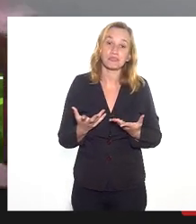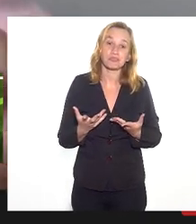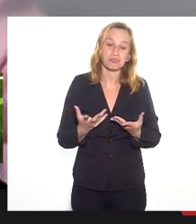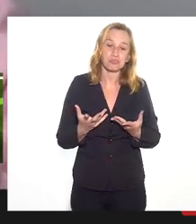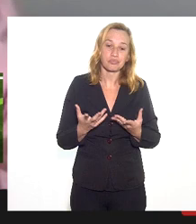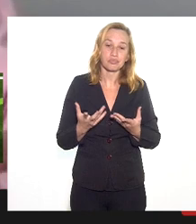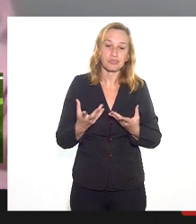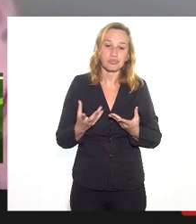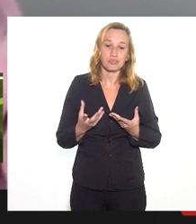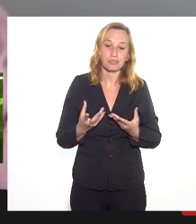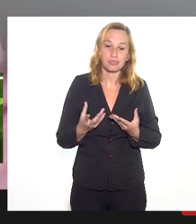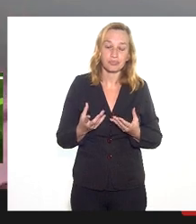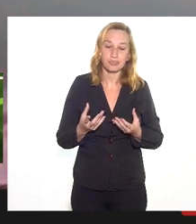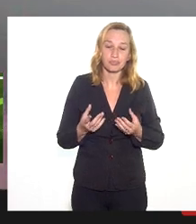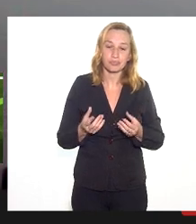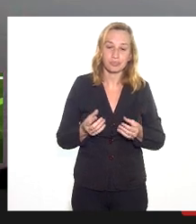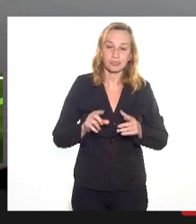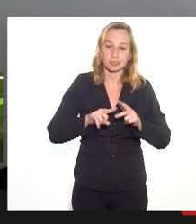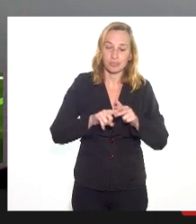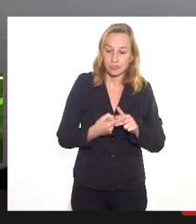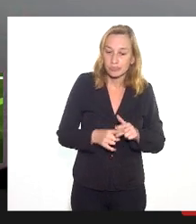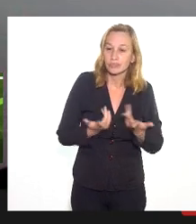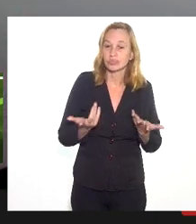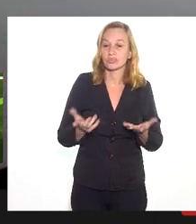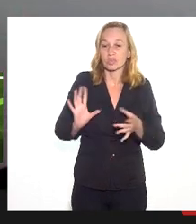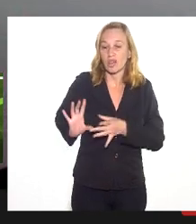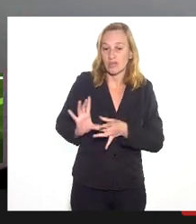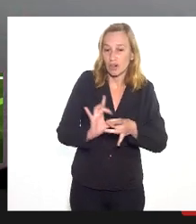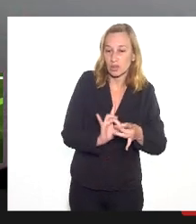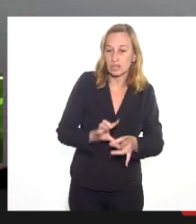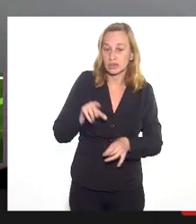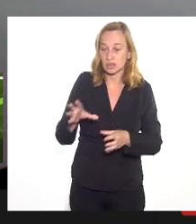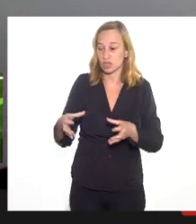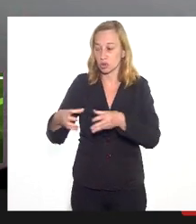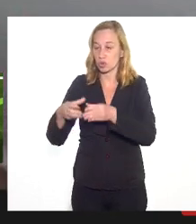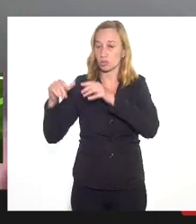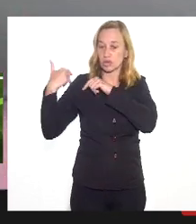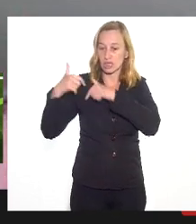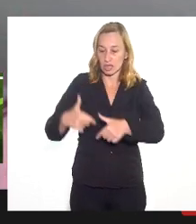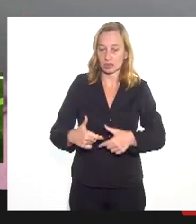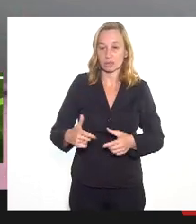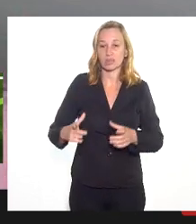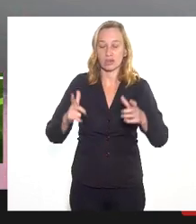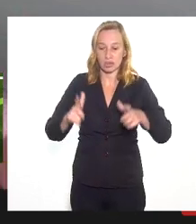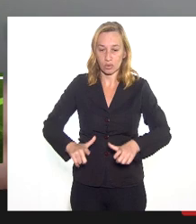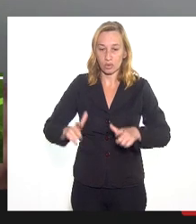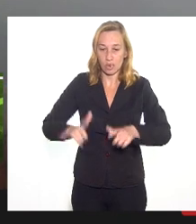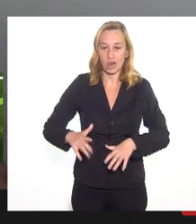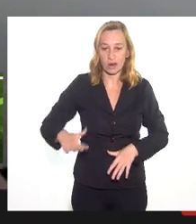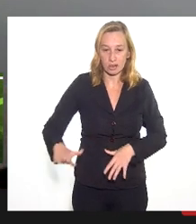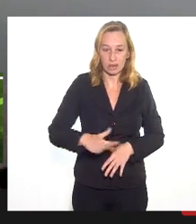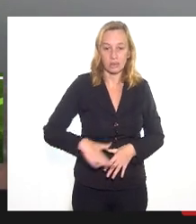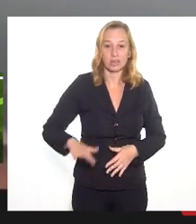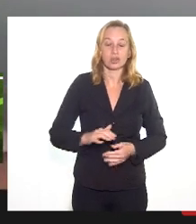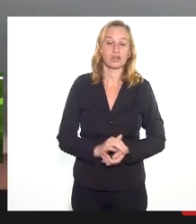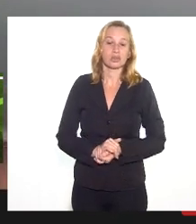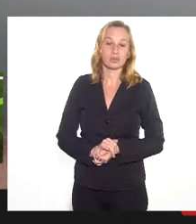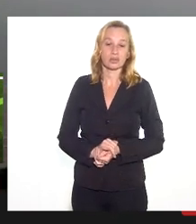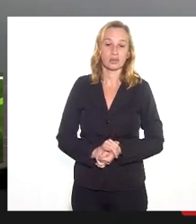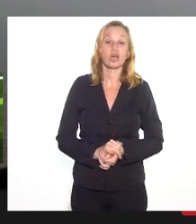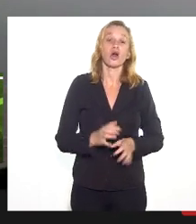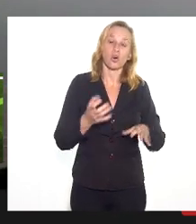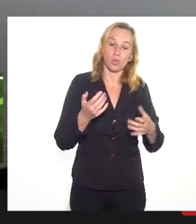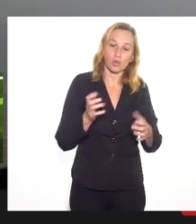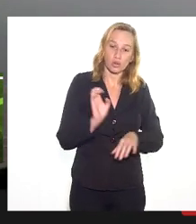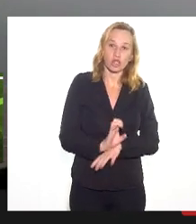a presença, a manutenção, enfim, a vinculação desses povos nesses territórios através da atividade econômica. E, para isso, o Estado